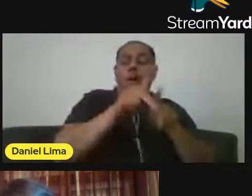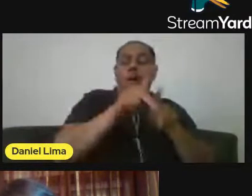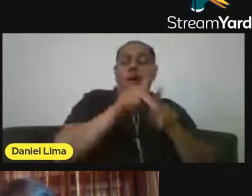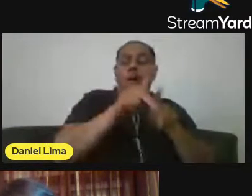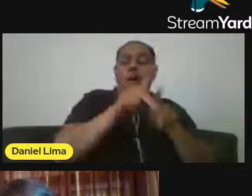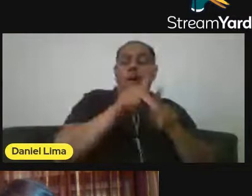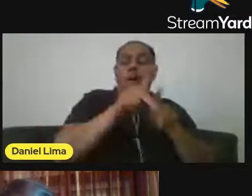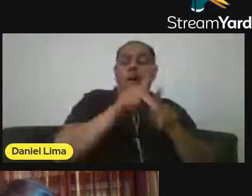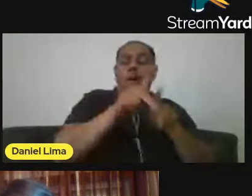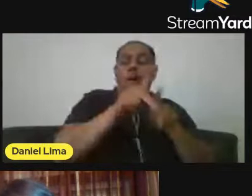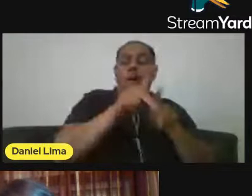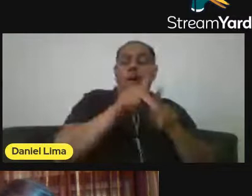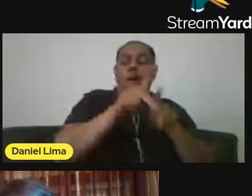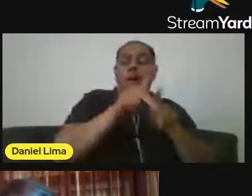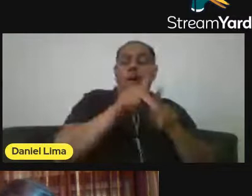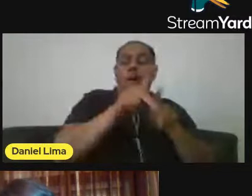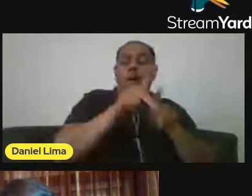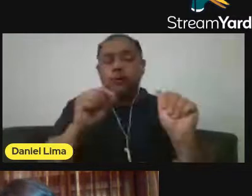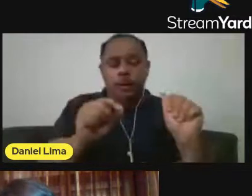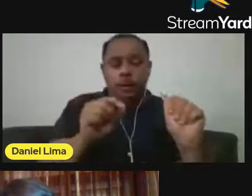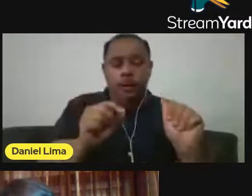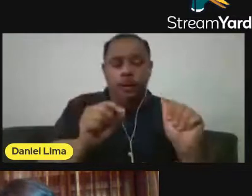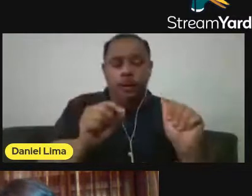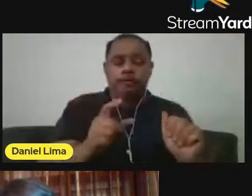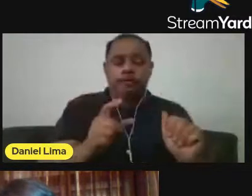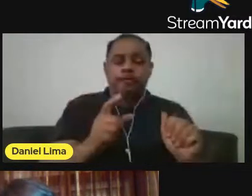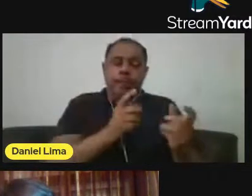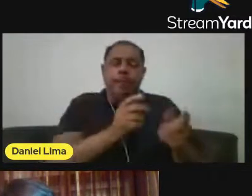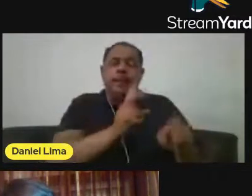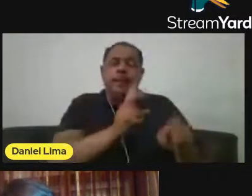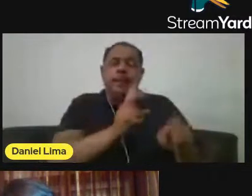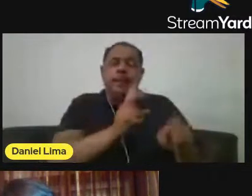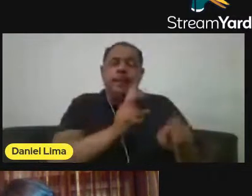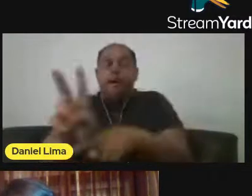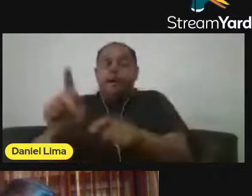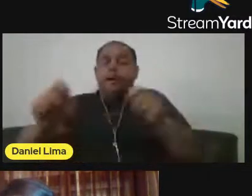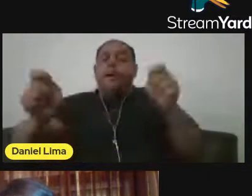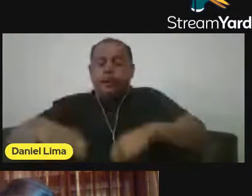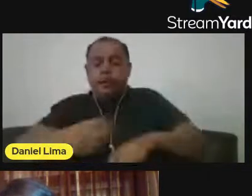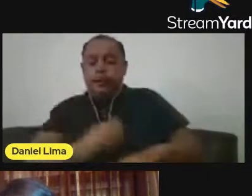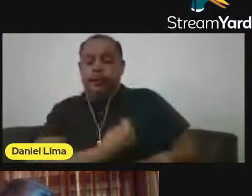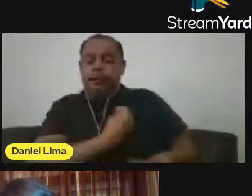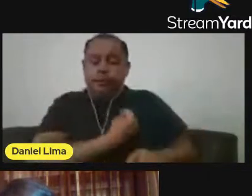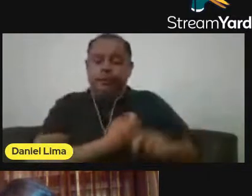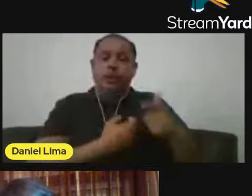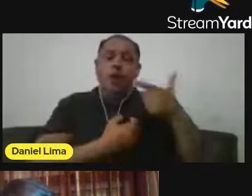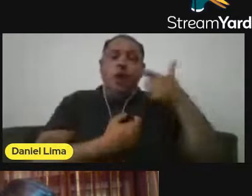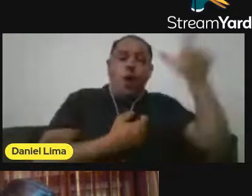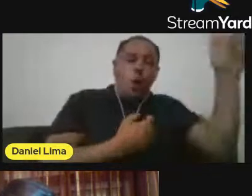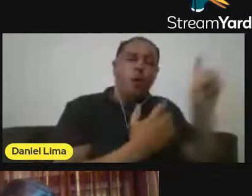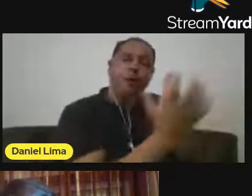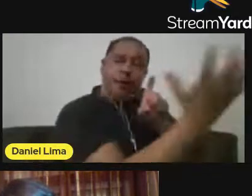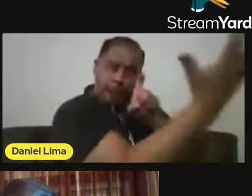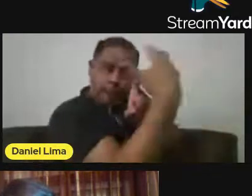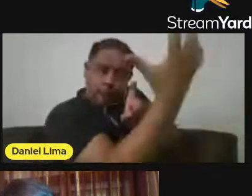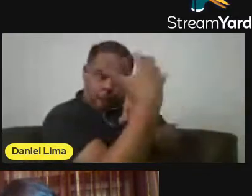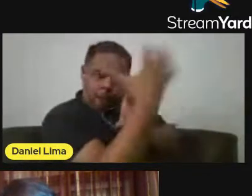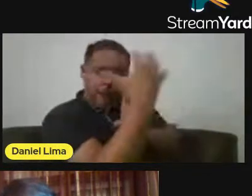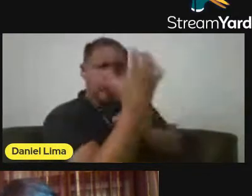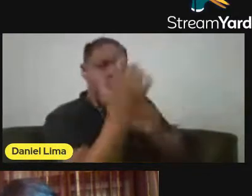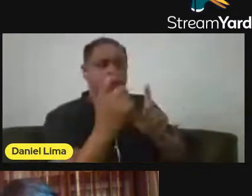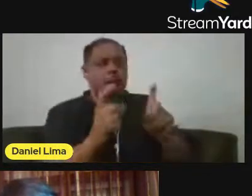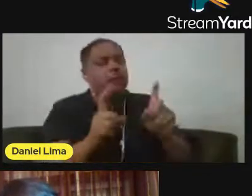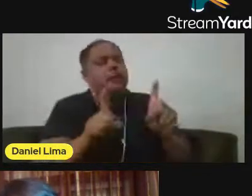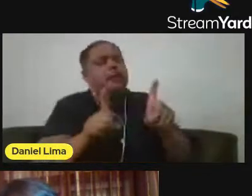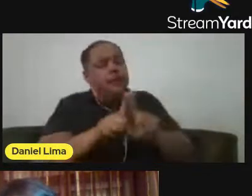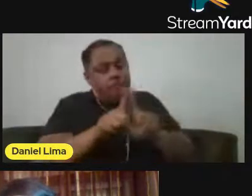esta capacidade de ir beber outras influências, desde logo a influência da Grécia